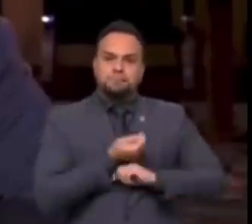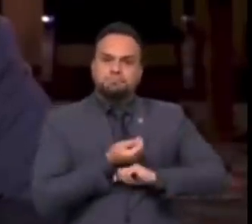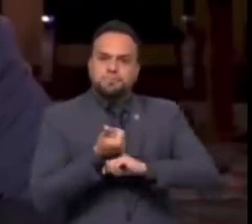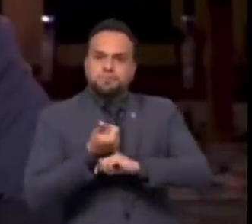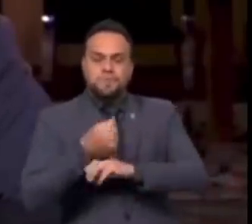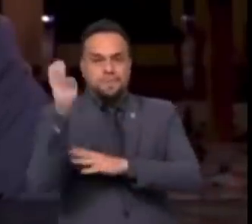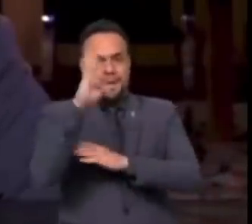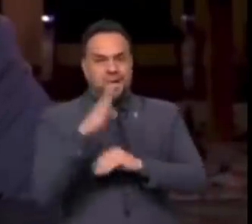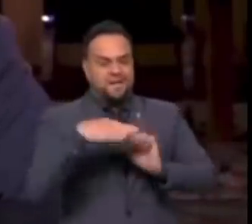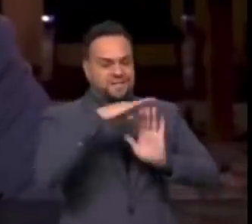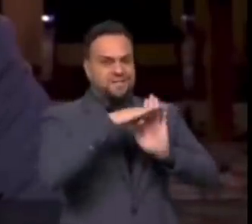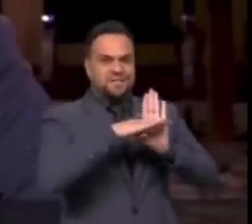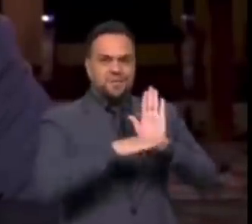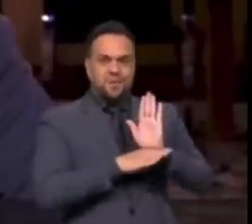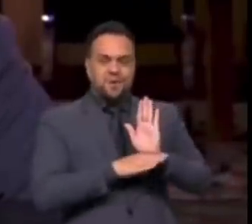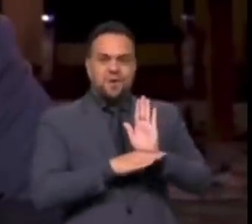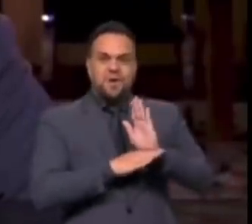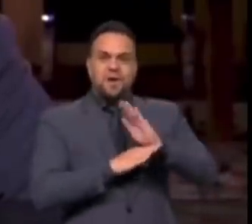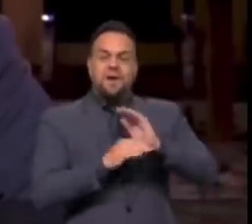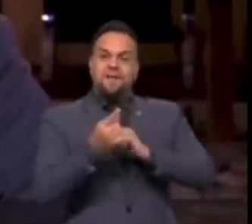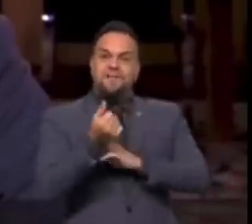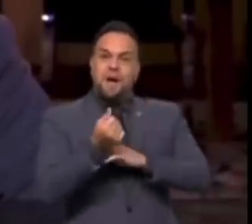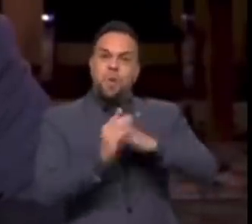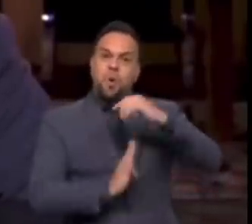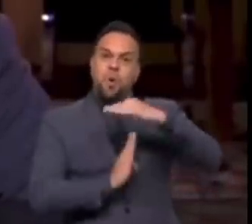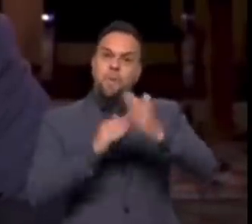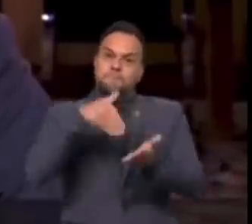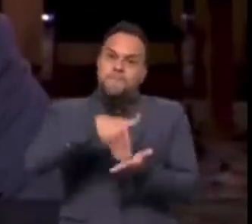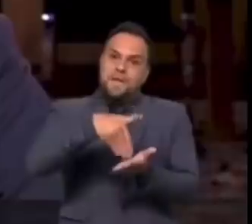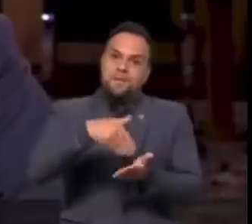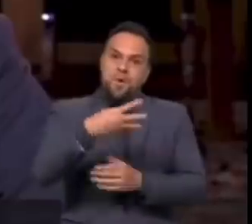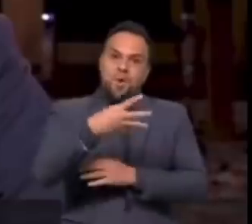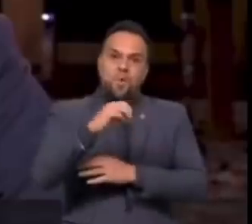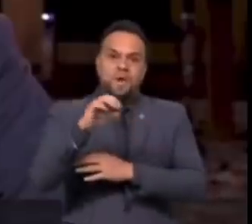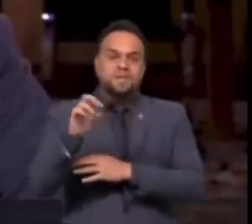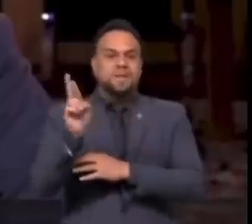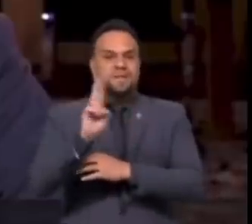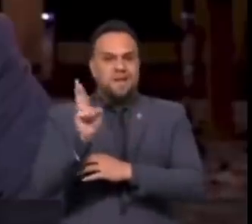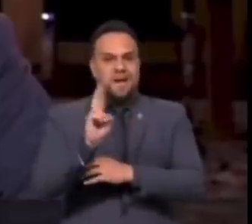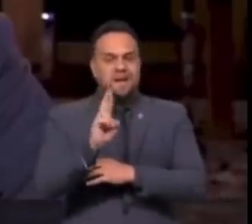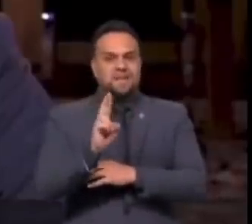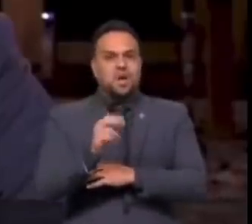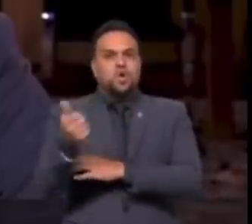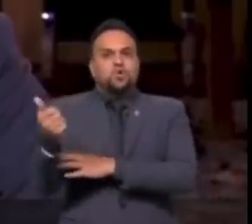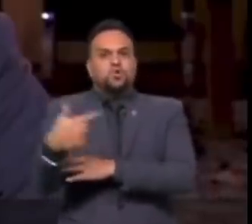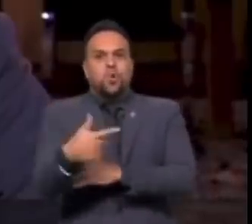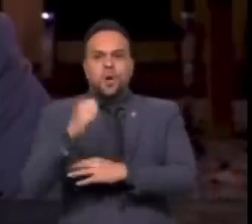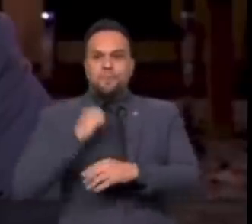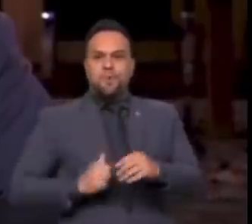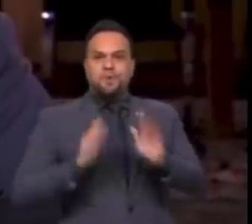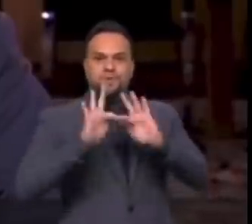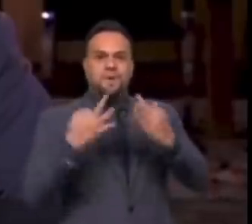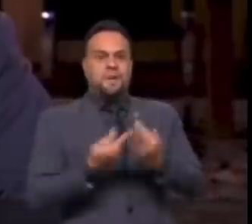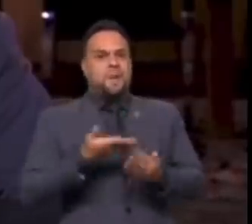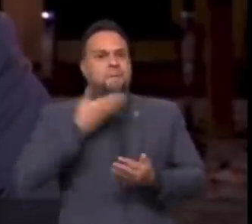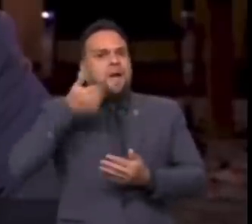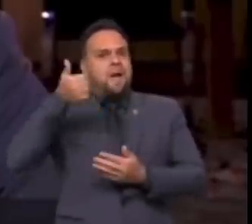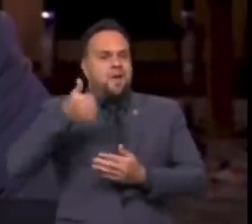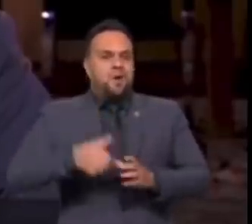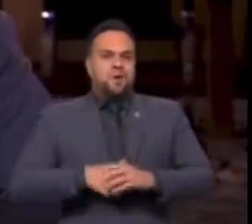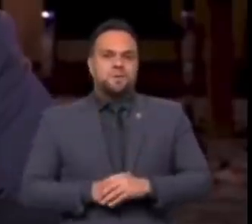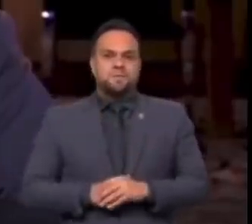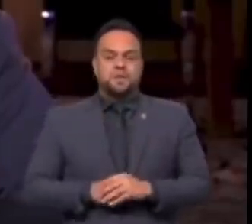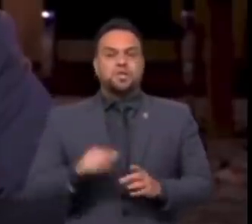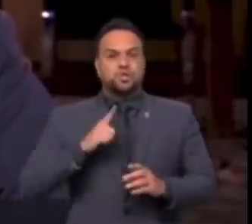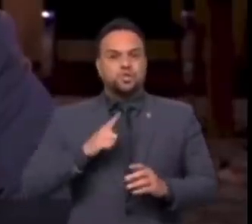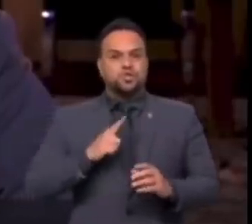auxílio do Brasil qual o valor mínimo de 400reais programa melhor e mais abrangente do que o antigo Bolsa Família